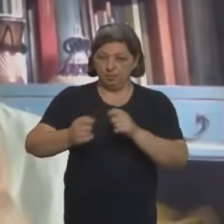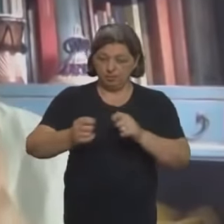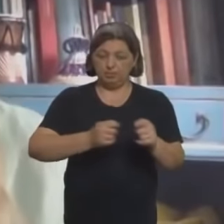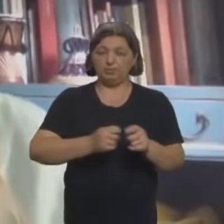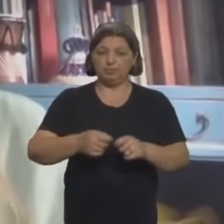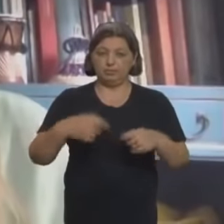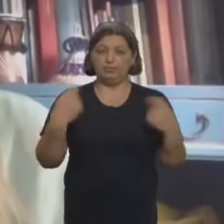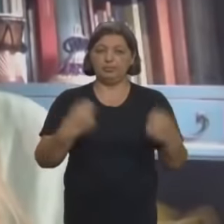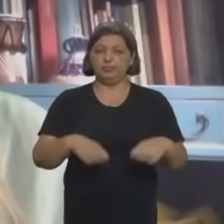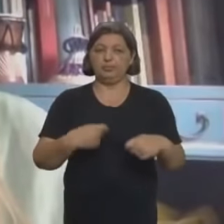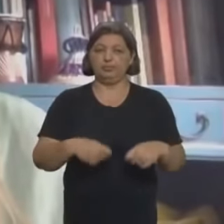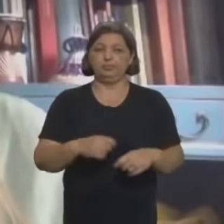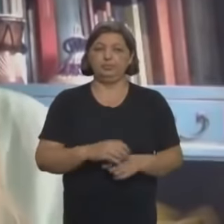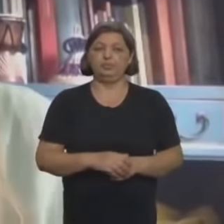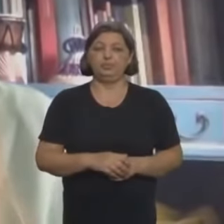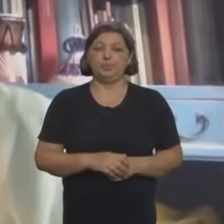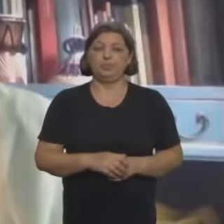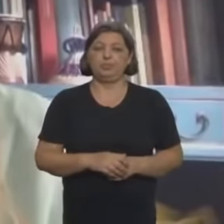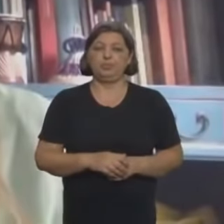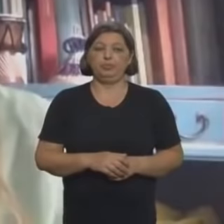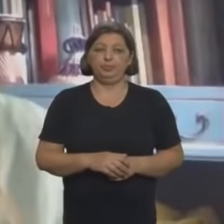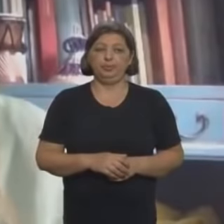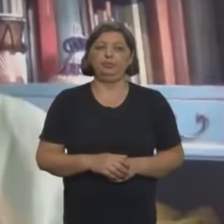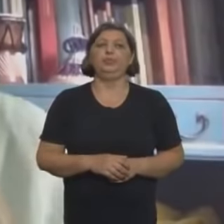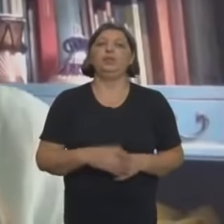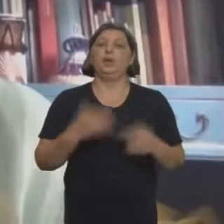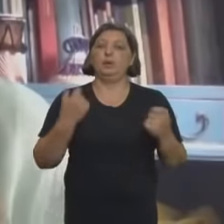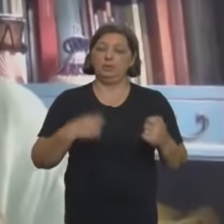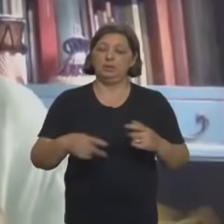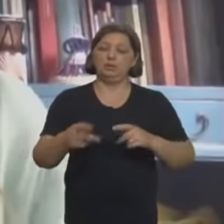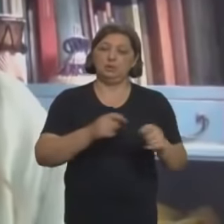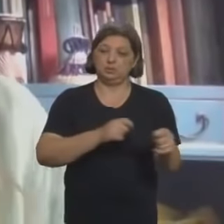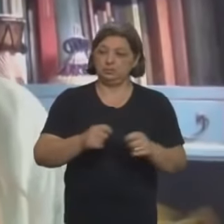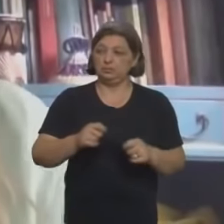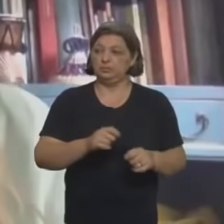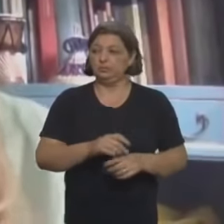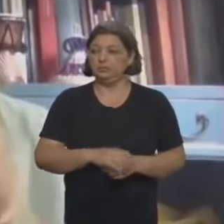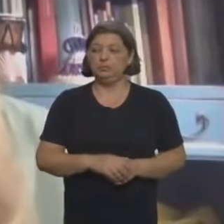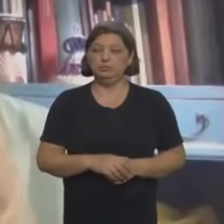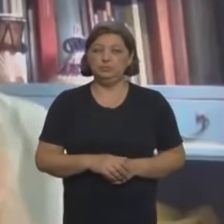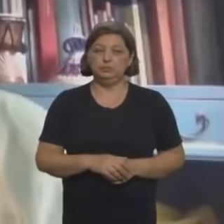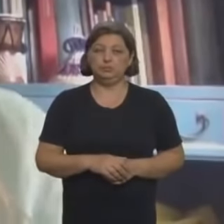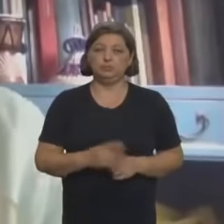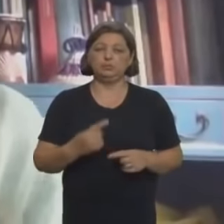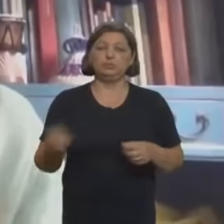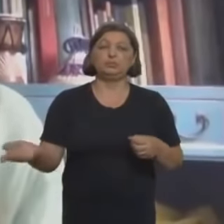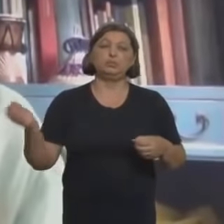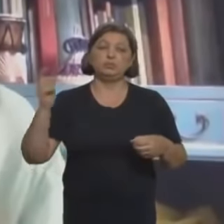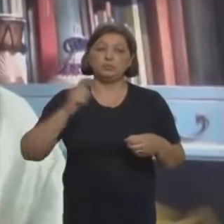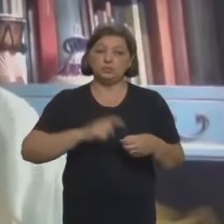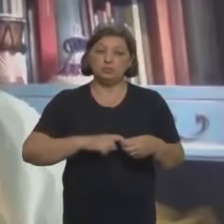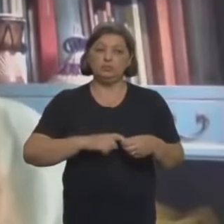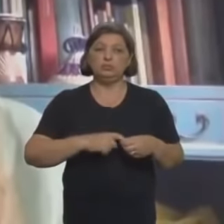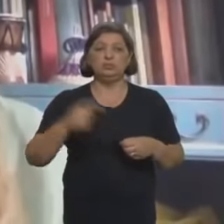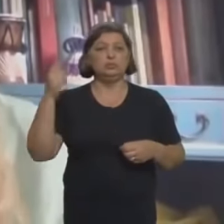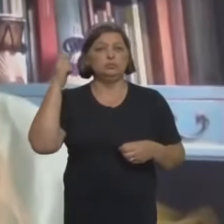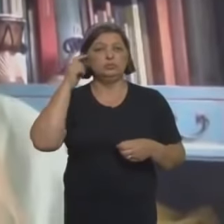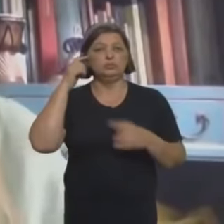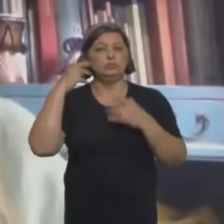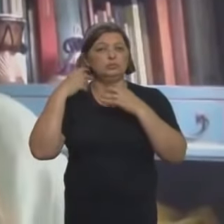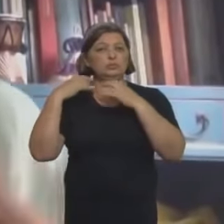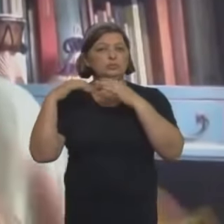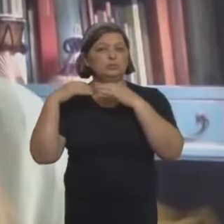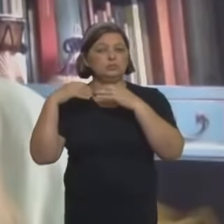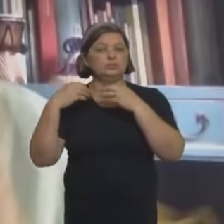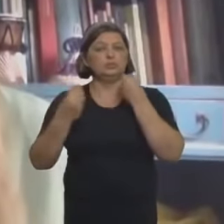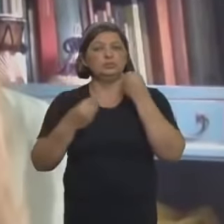estejam, né, no controle da situação, e a gente volta com a nossa forma pensante